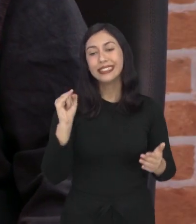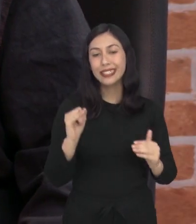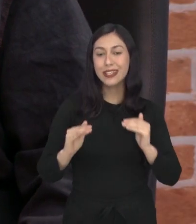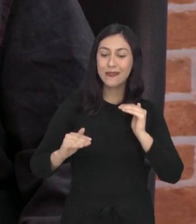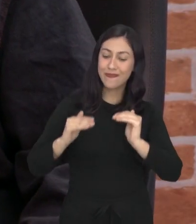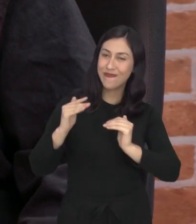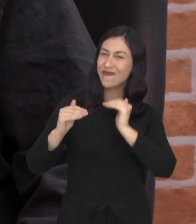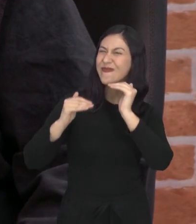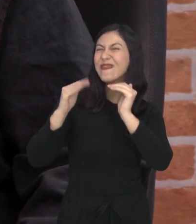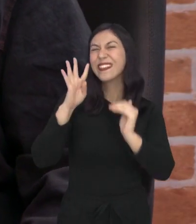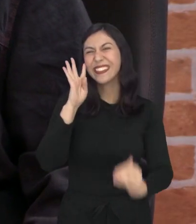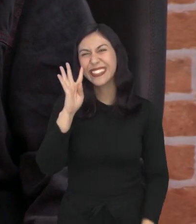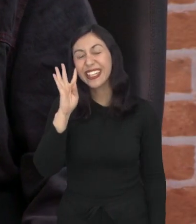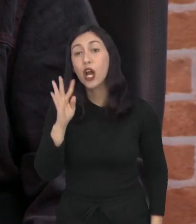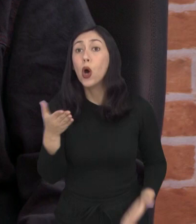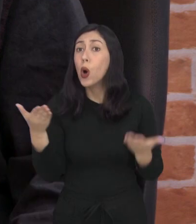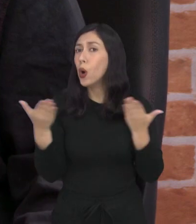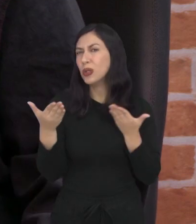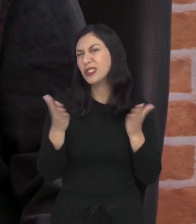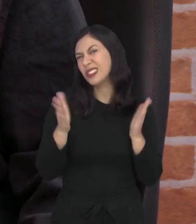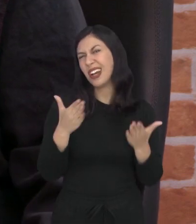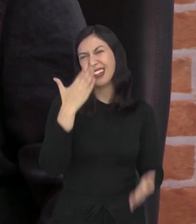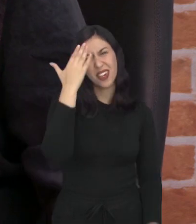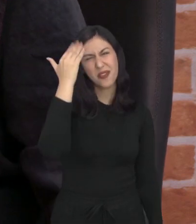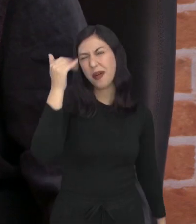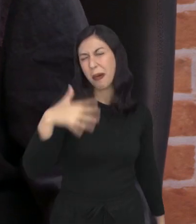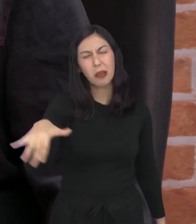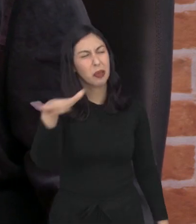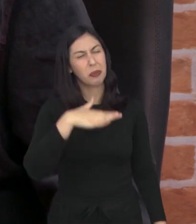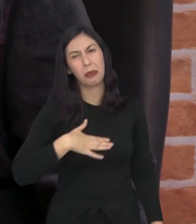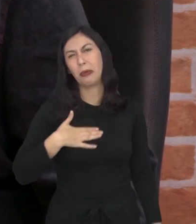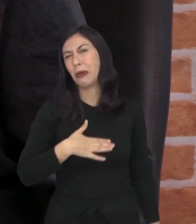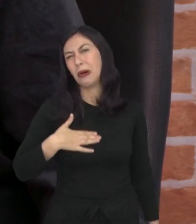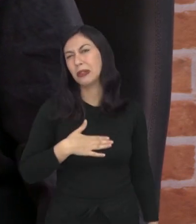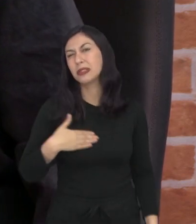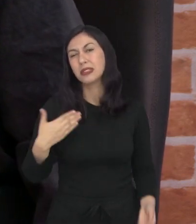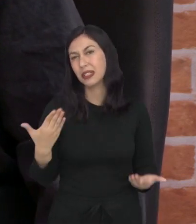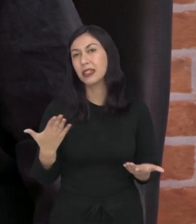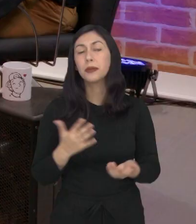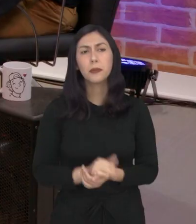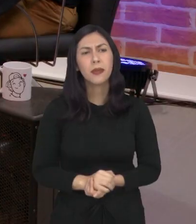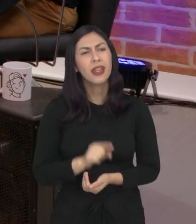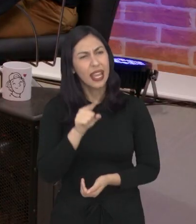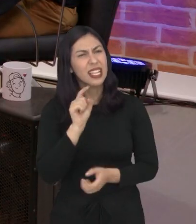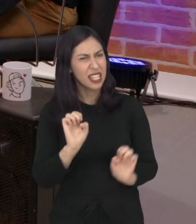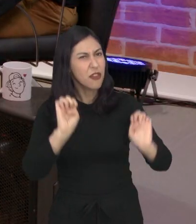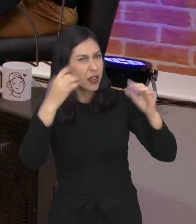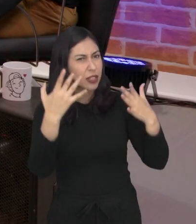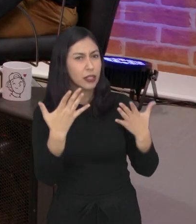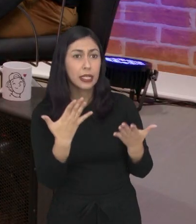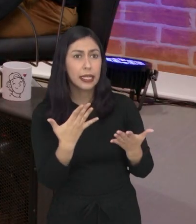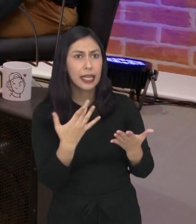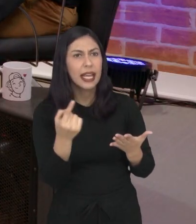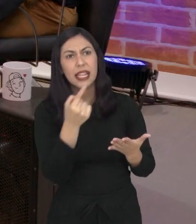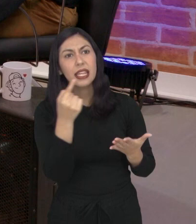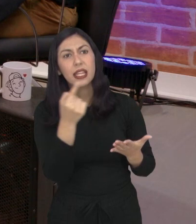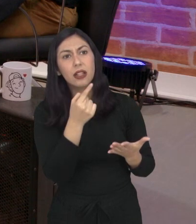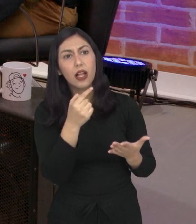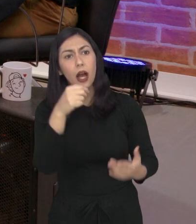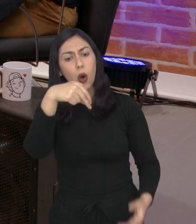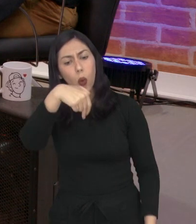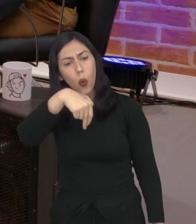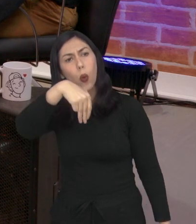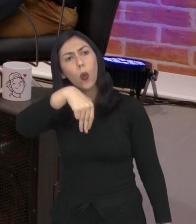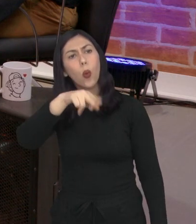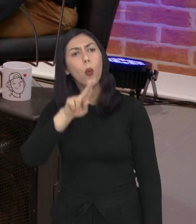bem gostosinha de ter acompanhado. Hoje em dia é meio que moda, né? Todo mundo gosta, todo mundo acompanha. Esse evento que você tá falando, eu vou até te interromper novamente, é aquele evento que o